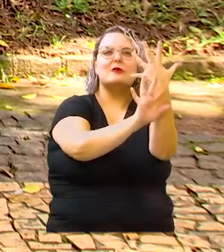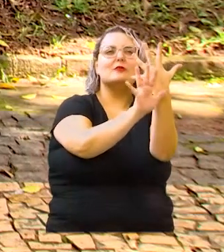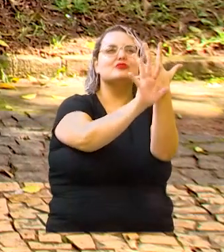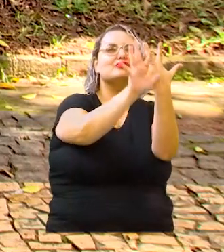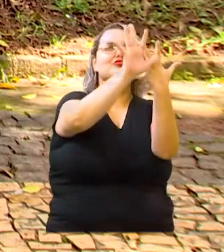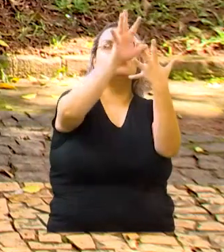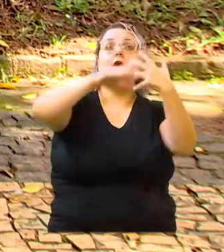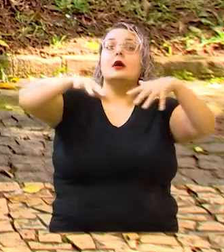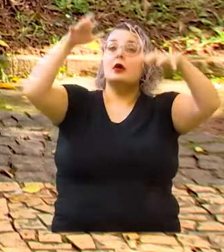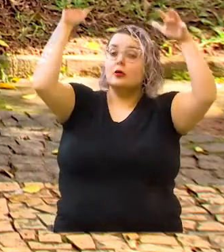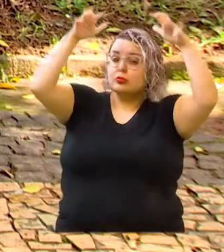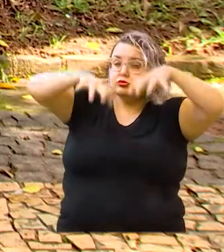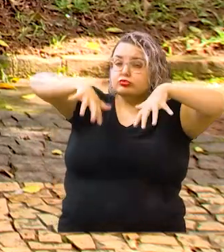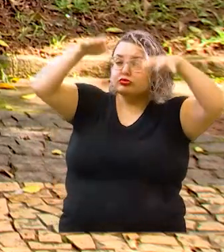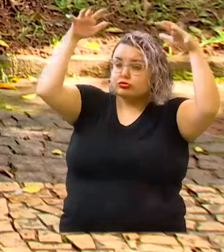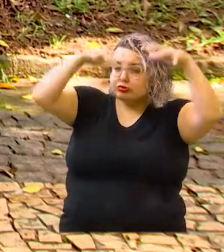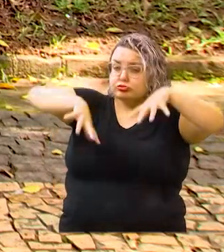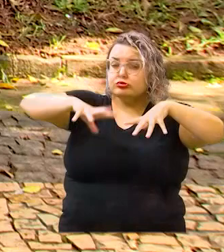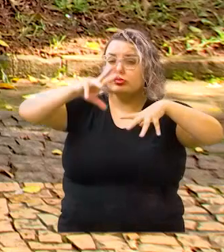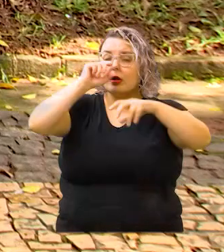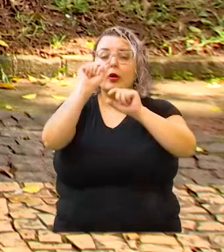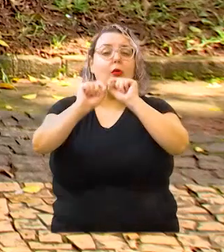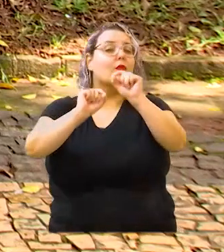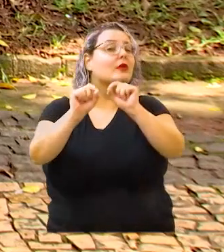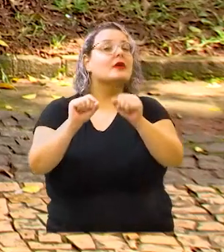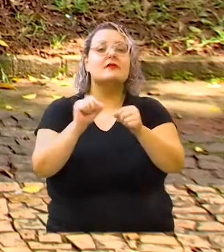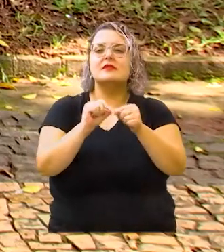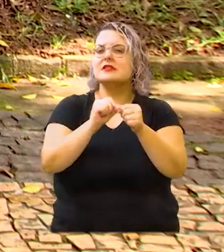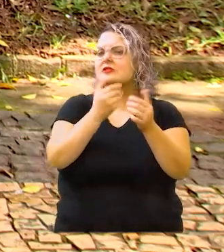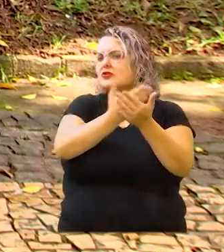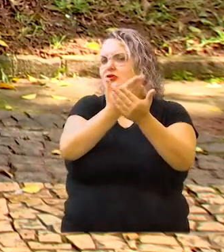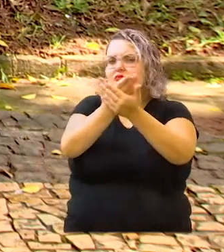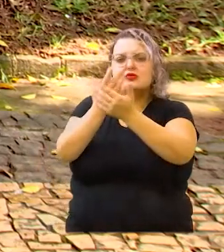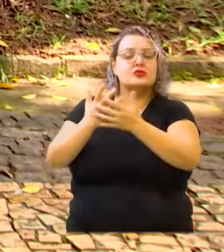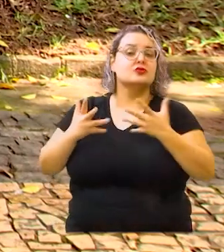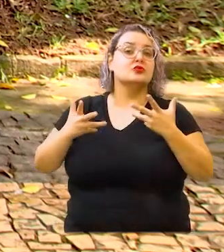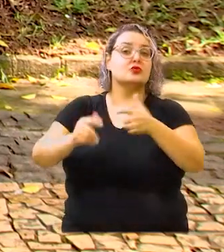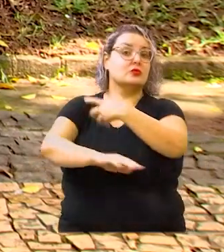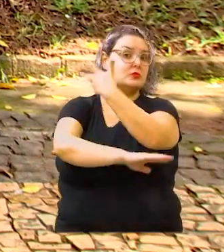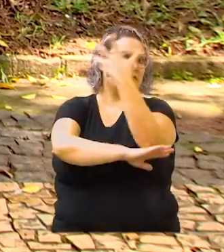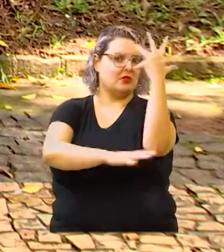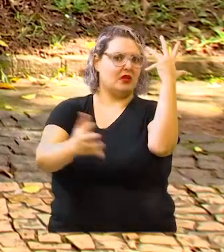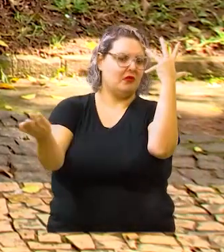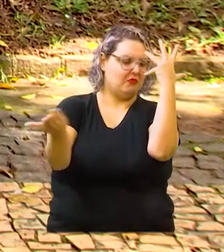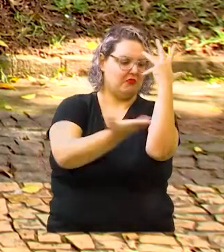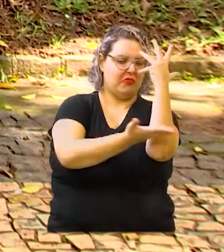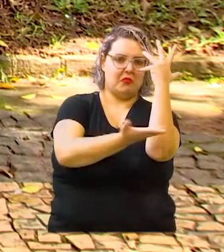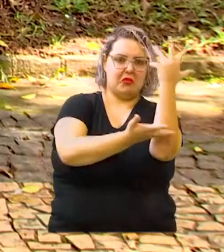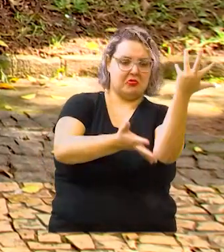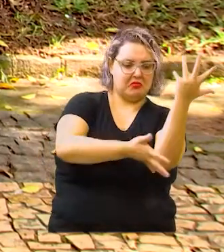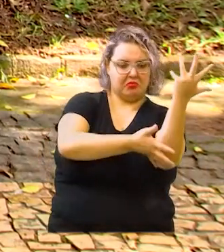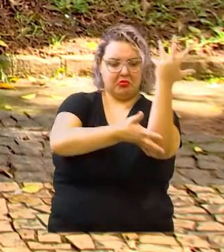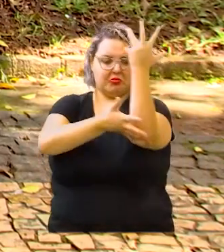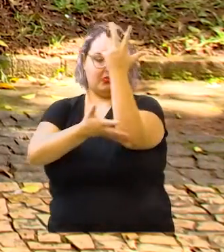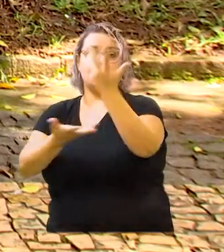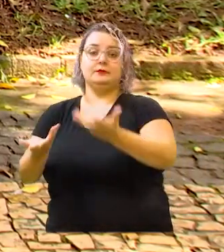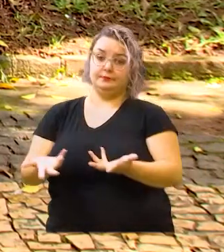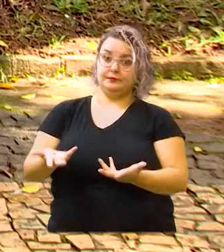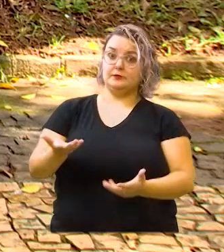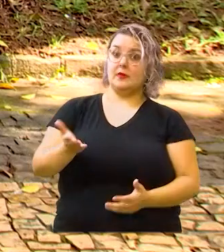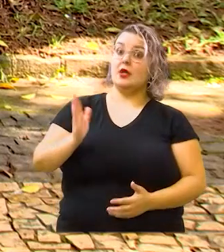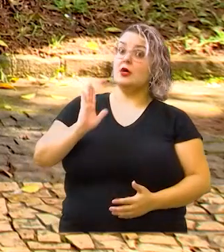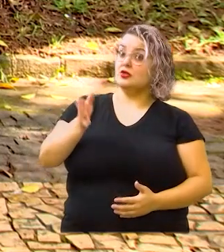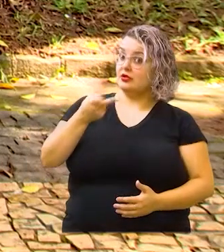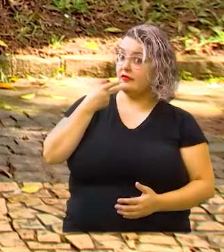tempos de chuvas fortes, não é? O que deve ser feito, estudo, todas as árvores devem ser removidas. Eu